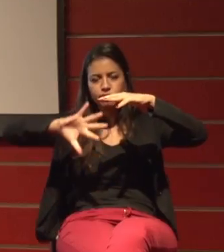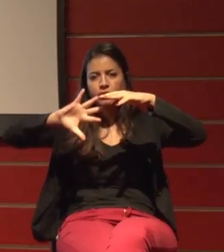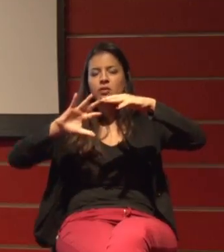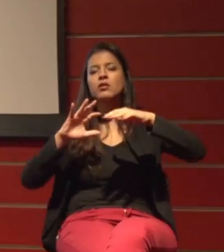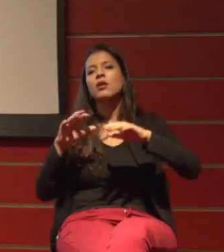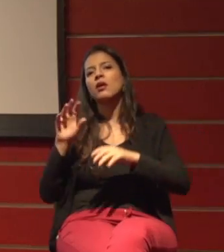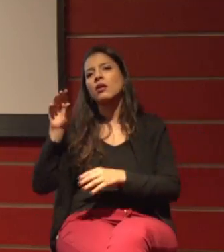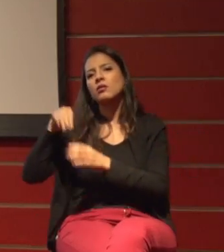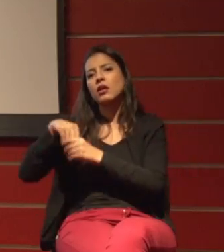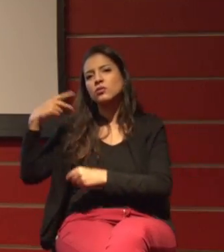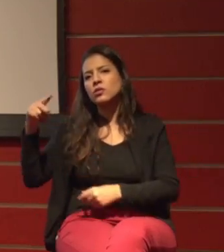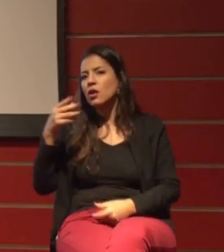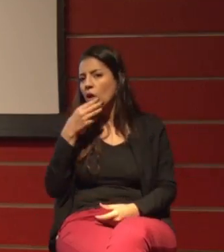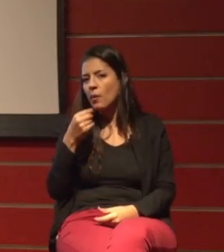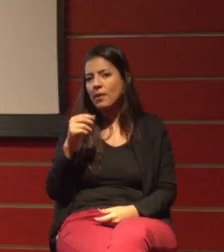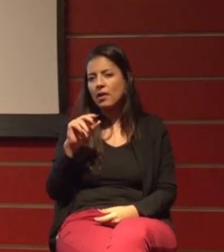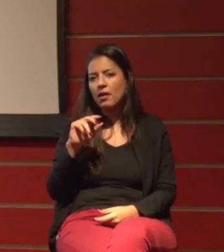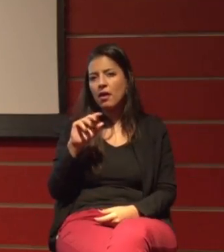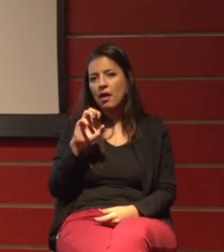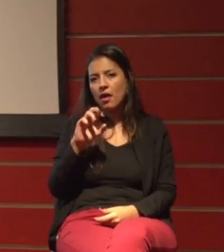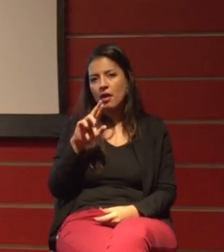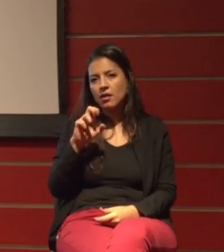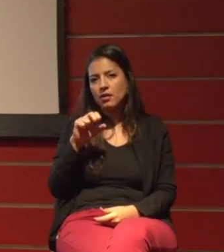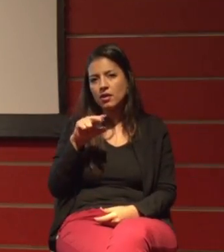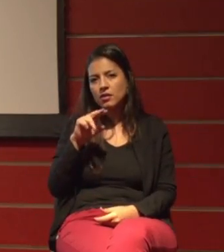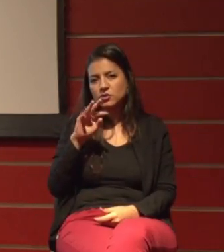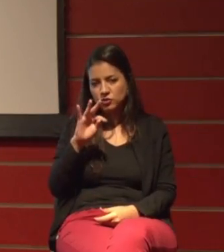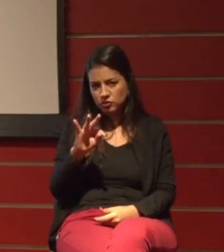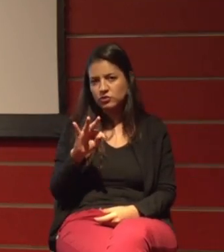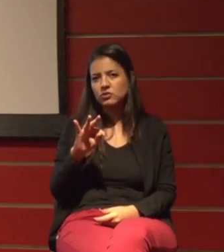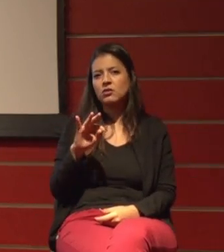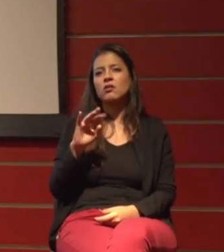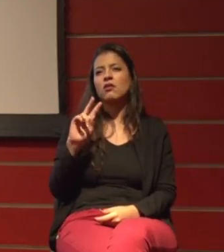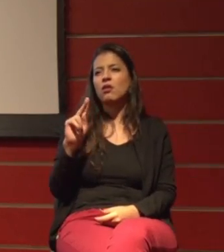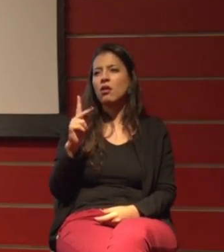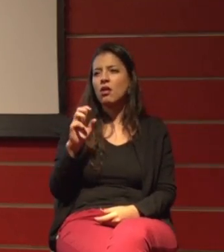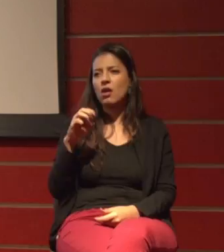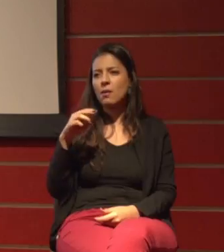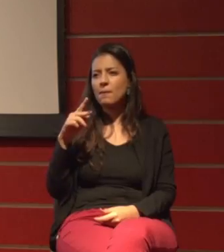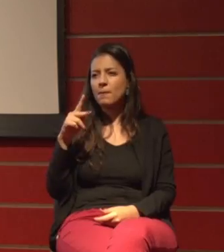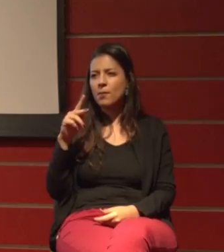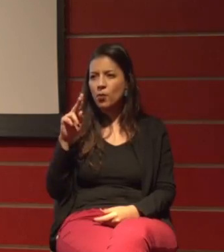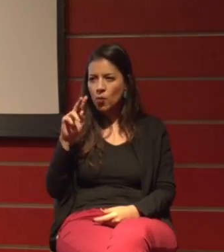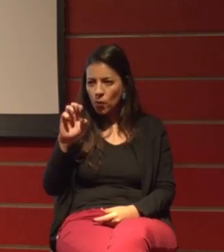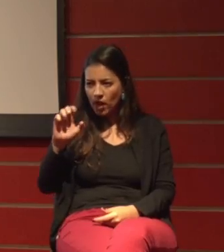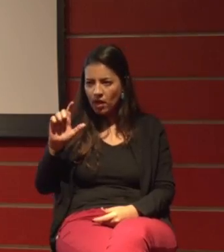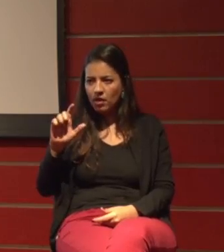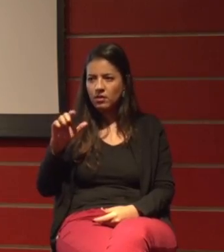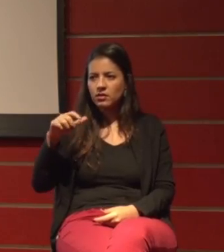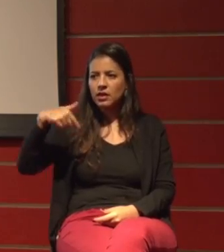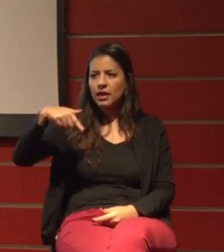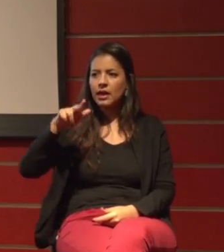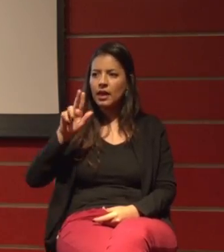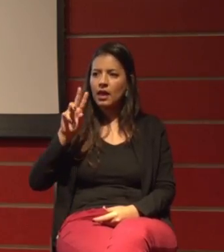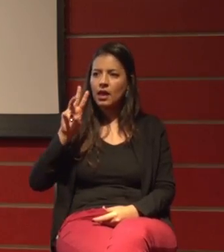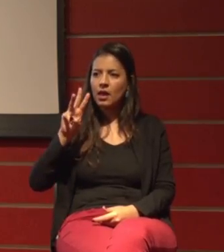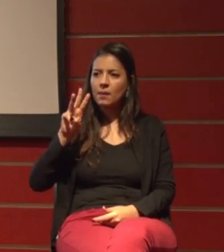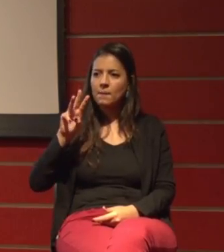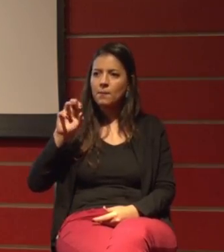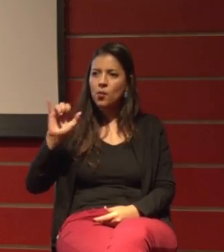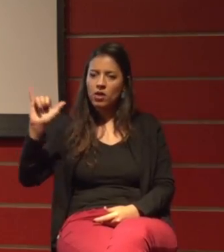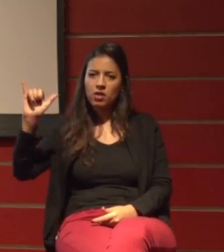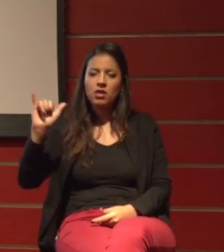contos do do Ernest hway eu queria que vocês lessem Esse conto aqui procurem tá aí na internet